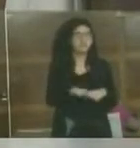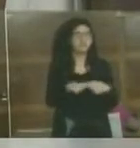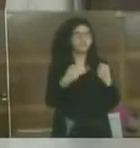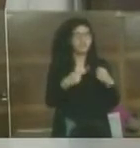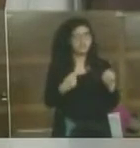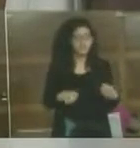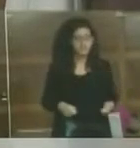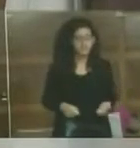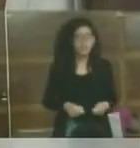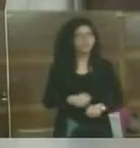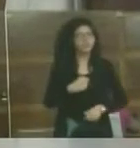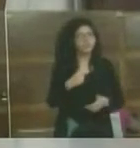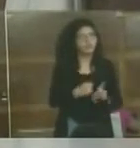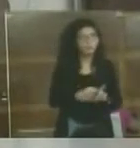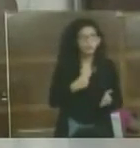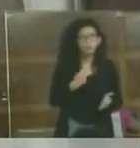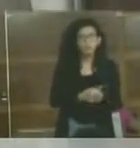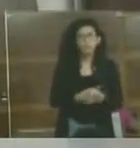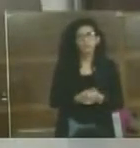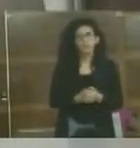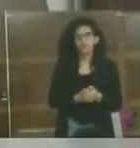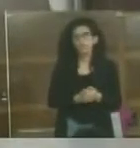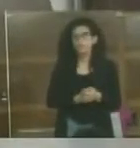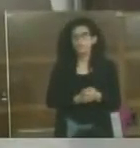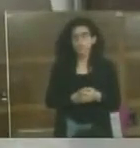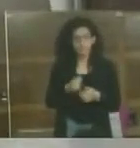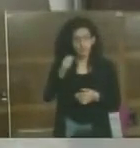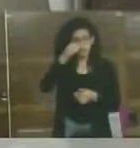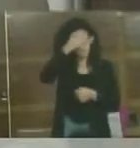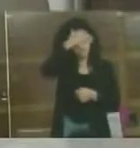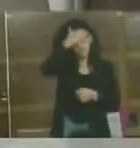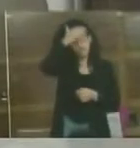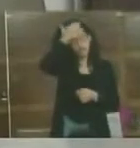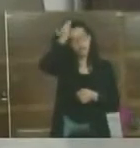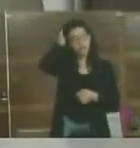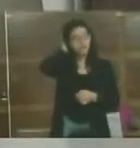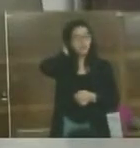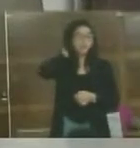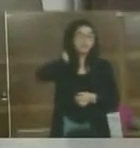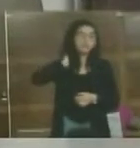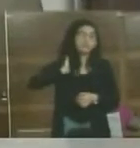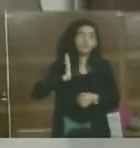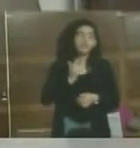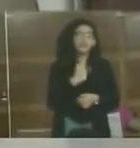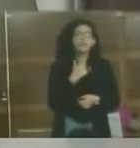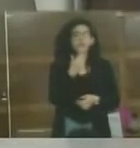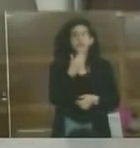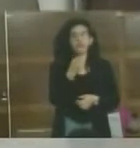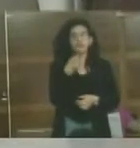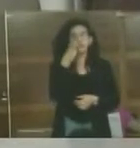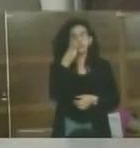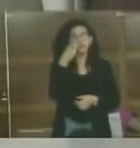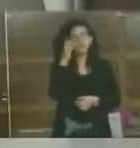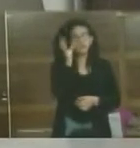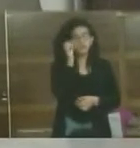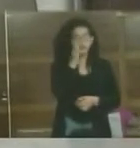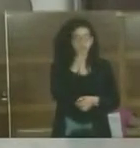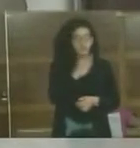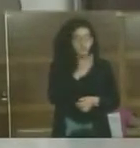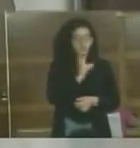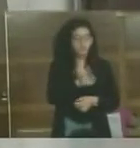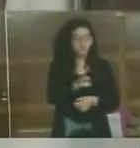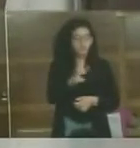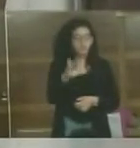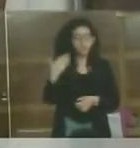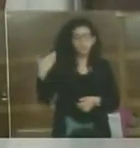abraçar, é a demanda de geração de emprego. Então, eu peço aqui os nobres vereadores, vereadora Tite tem sempre